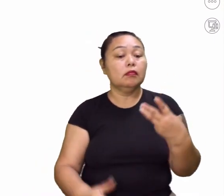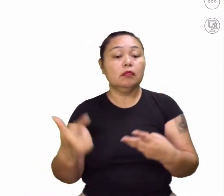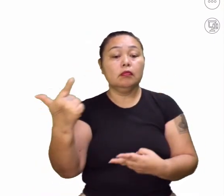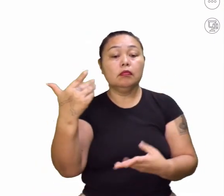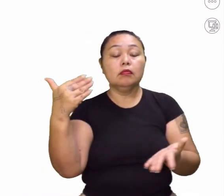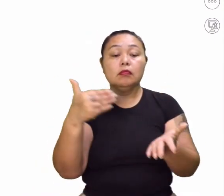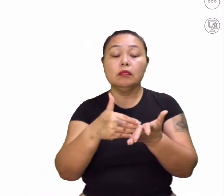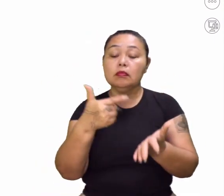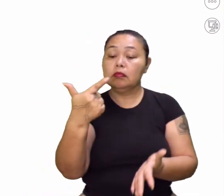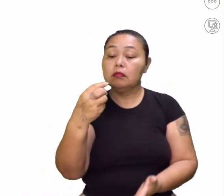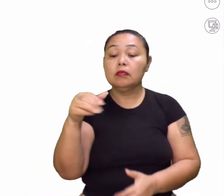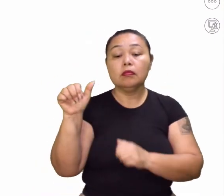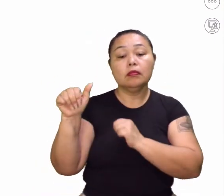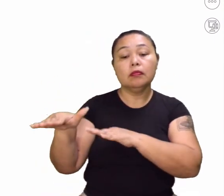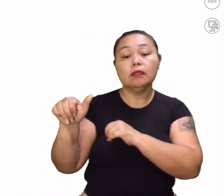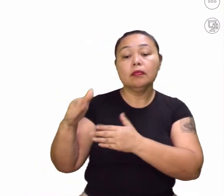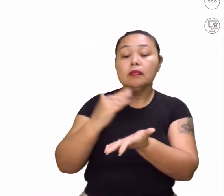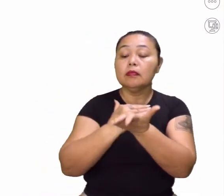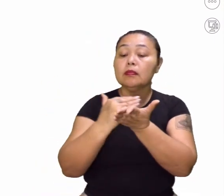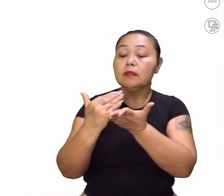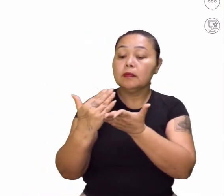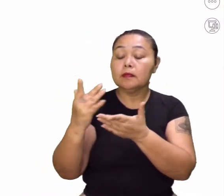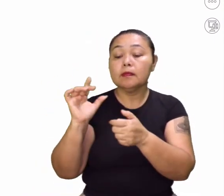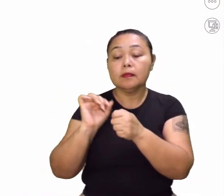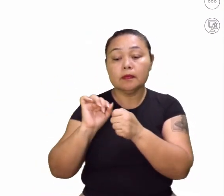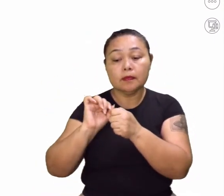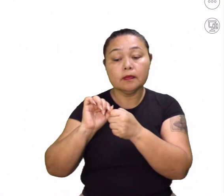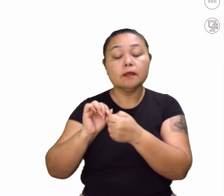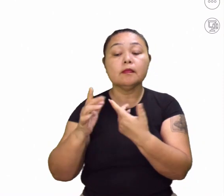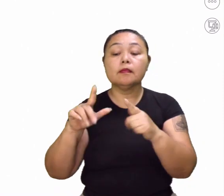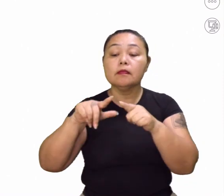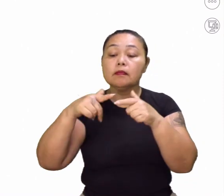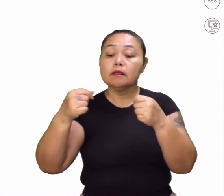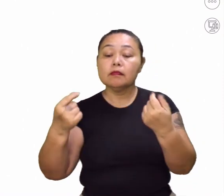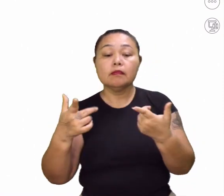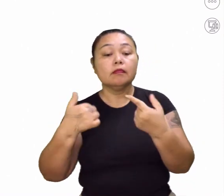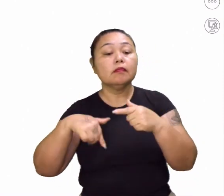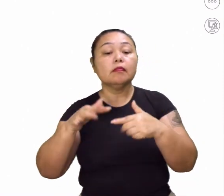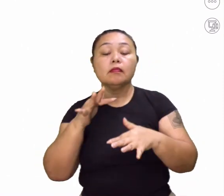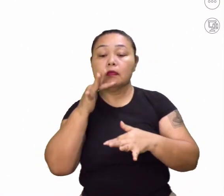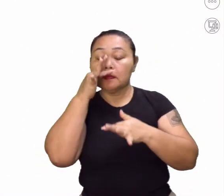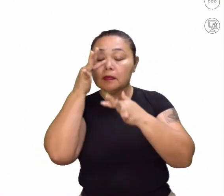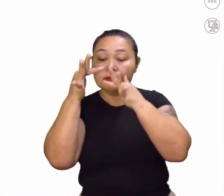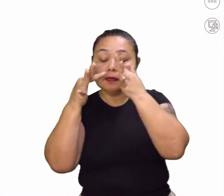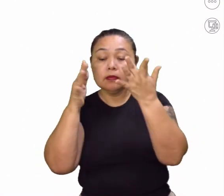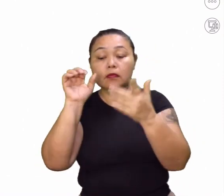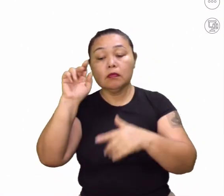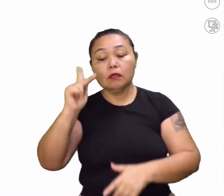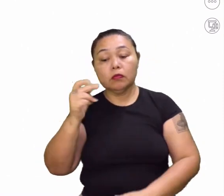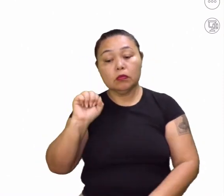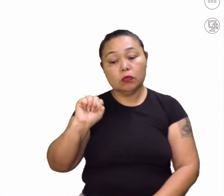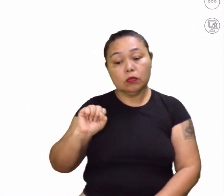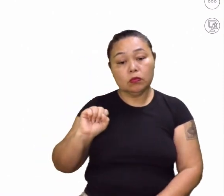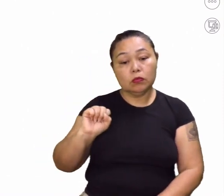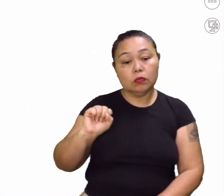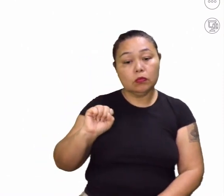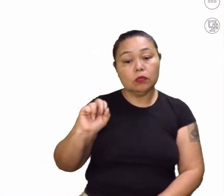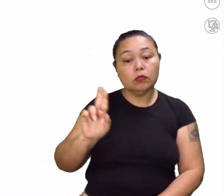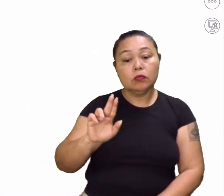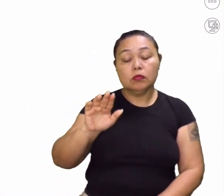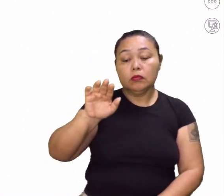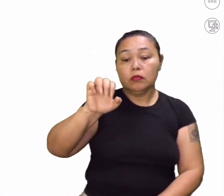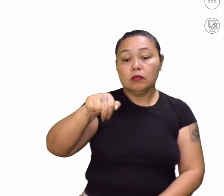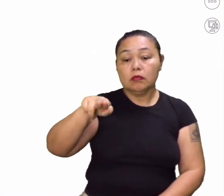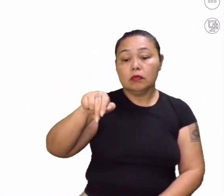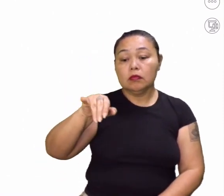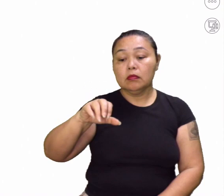22 a 23 de setembro, início do outono no hemisfério norte e da primavera no hemisfério, são chamados